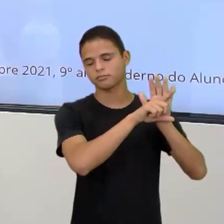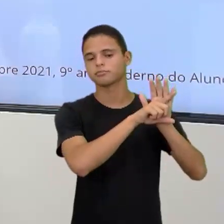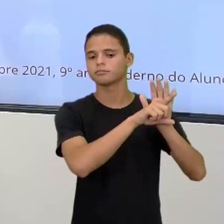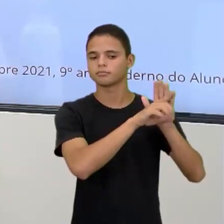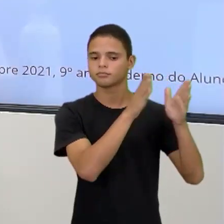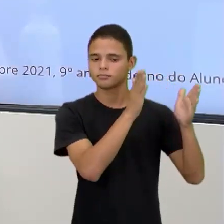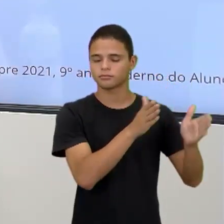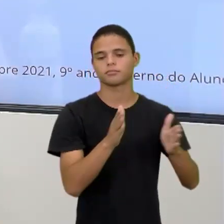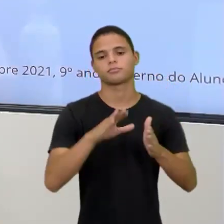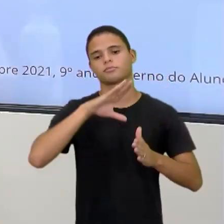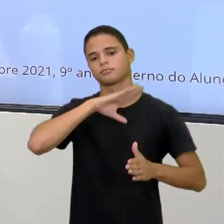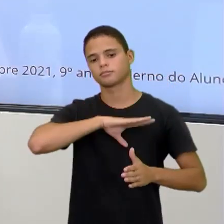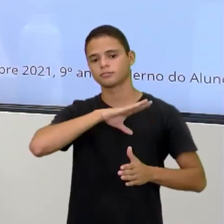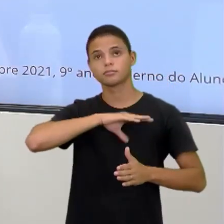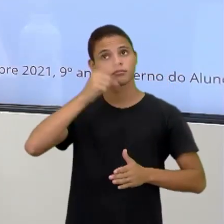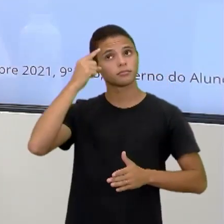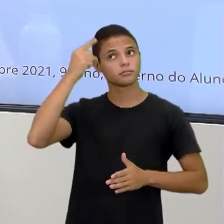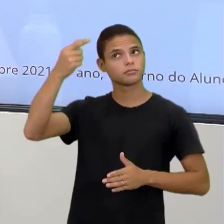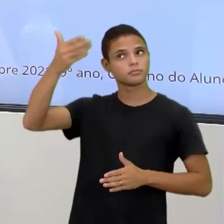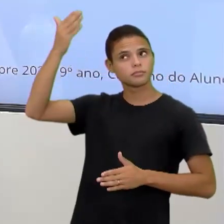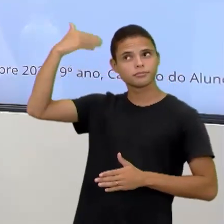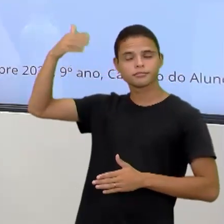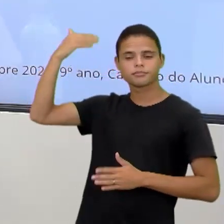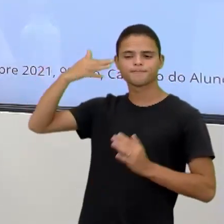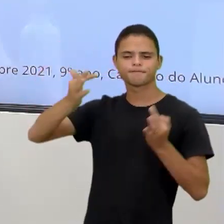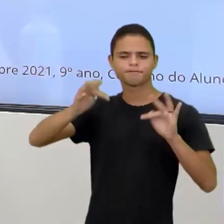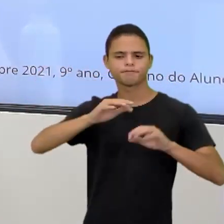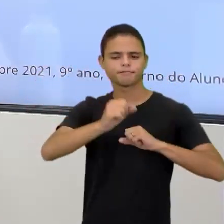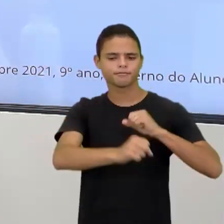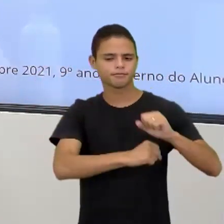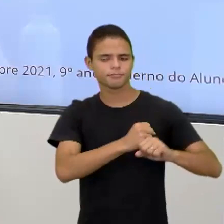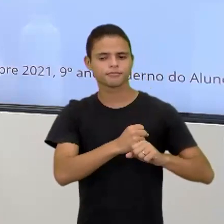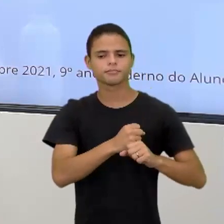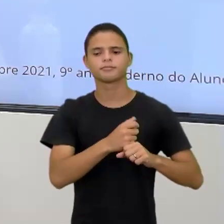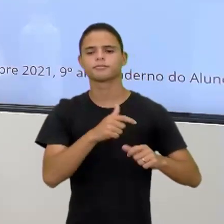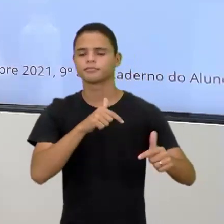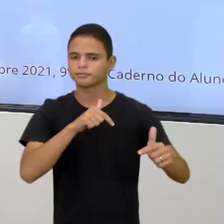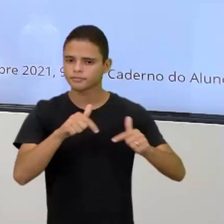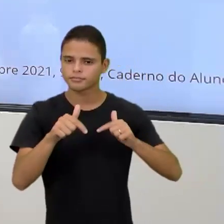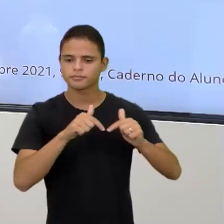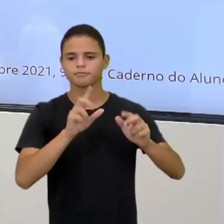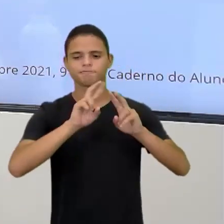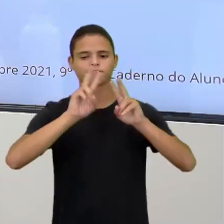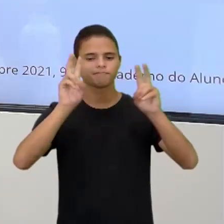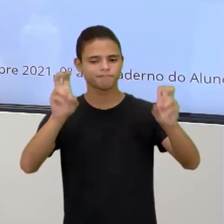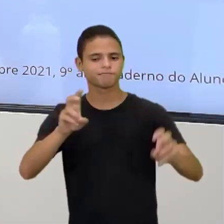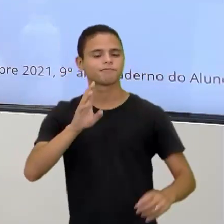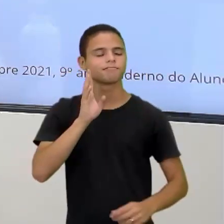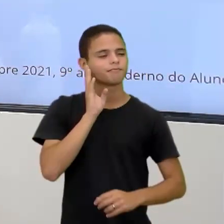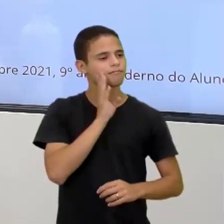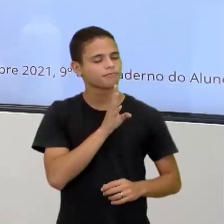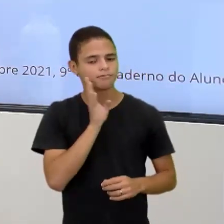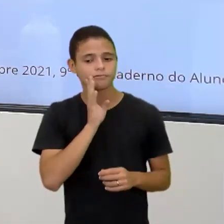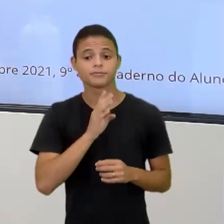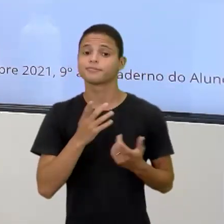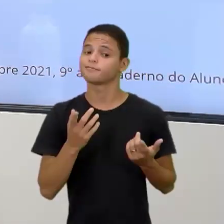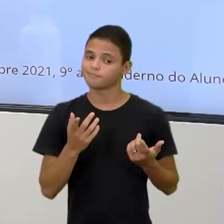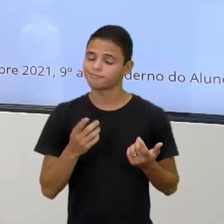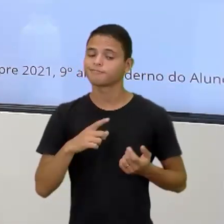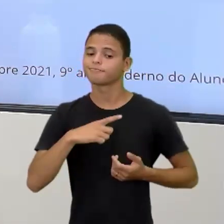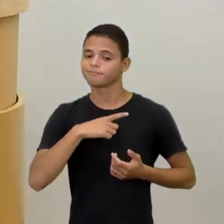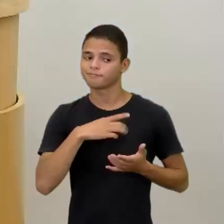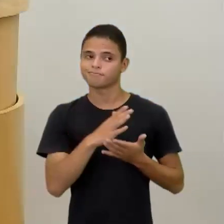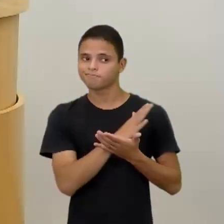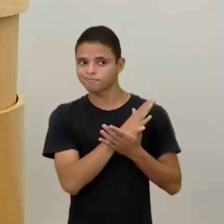no finalzinho do ano passado, né, a gente estava trabalhando esse assunto, é um assunto muito legal, polêmico,